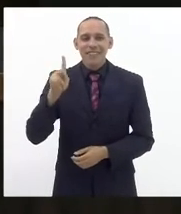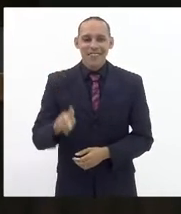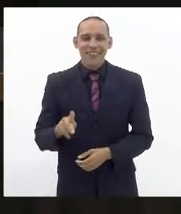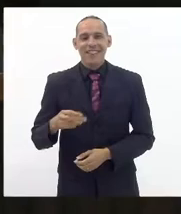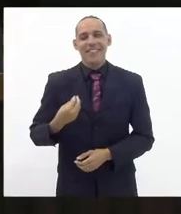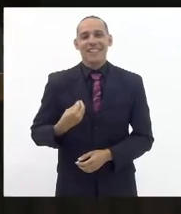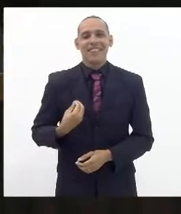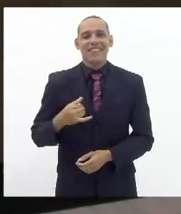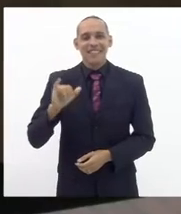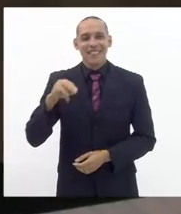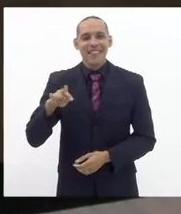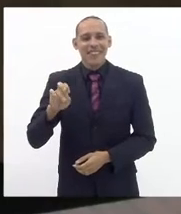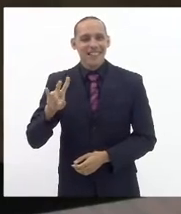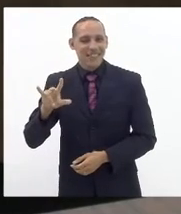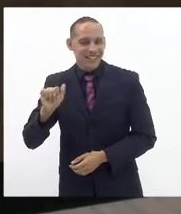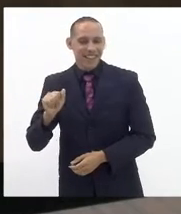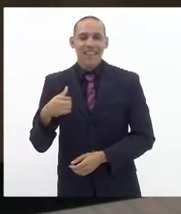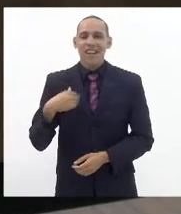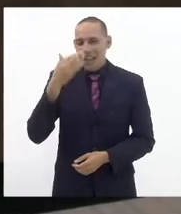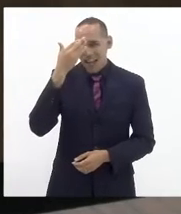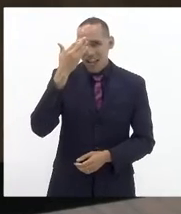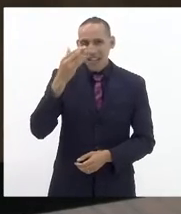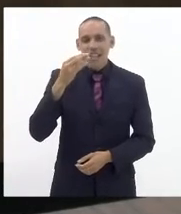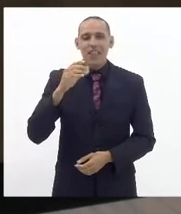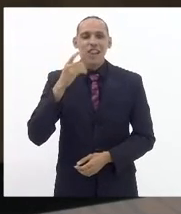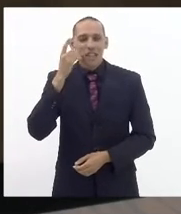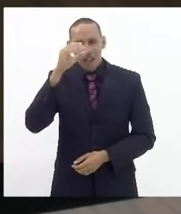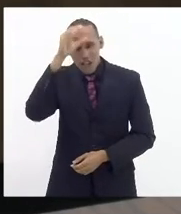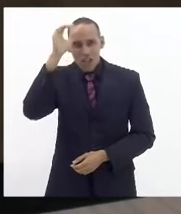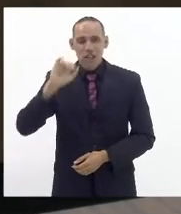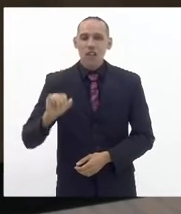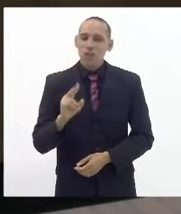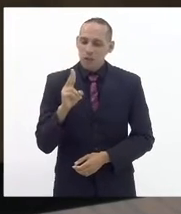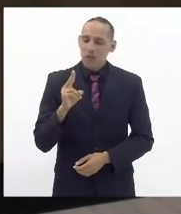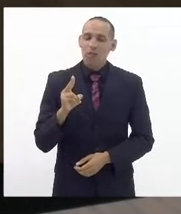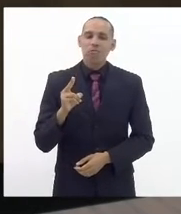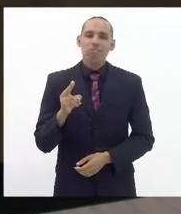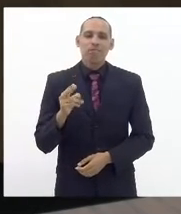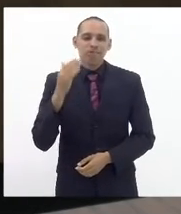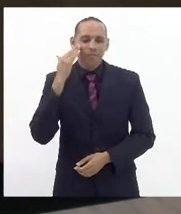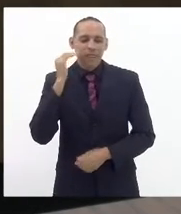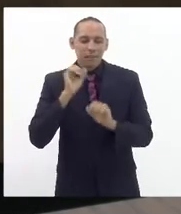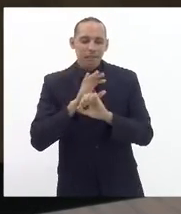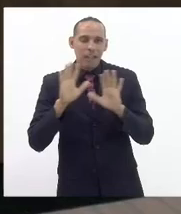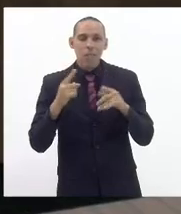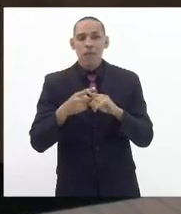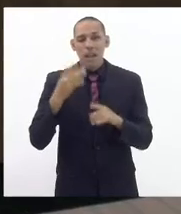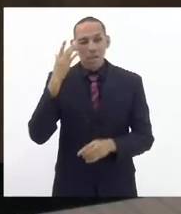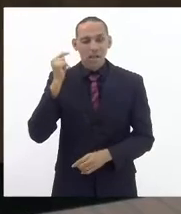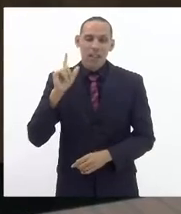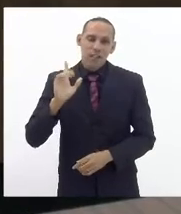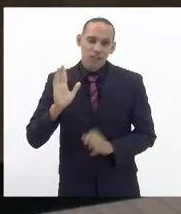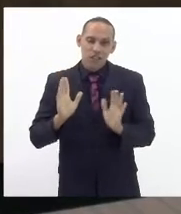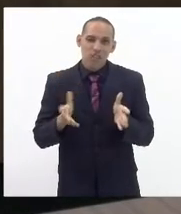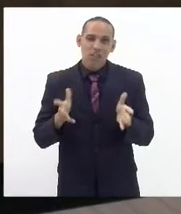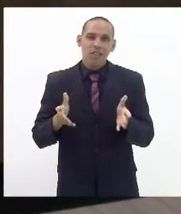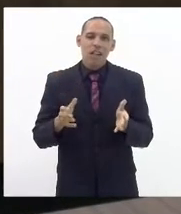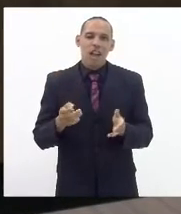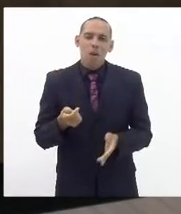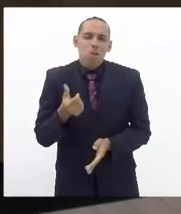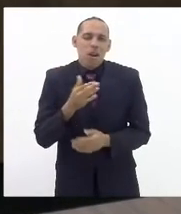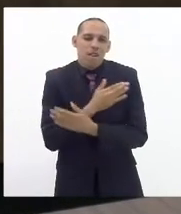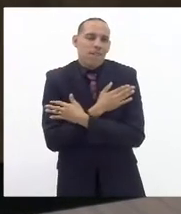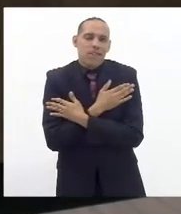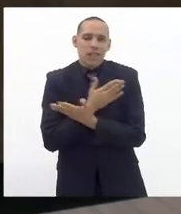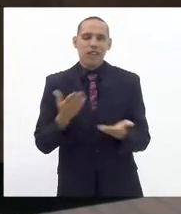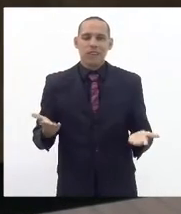interina. Queria agradecer carinhosamente, deputado Jeju, pela sua compreensão, tendo visto que amanhã já é ponto facultativo e já está